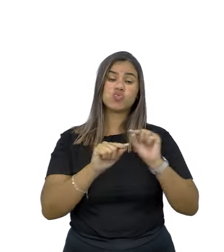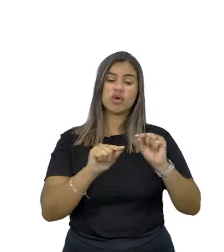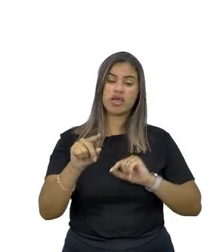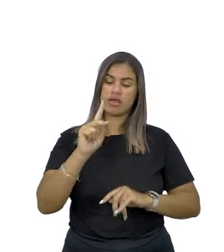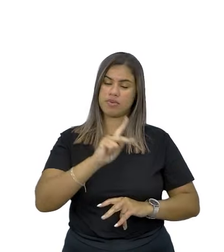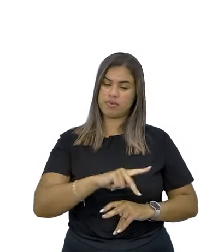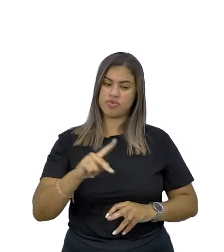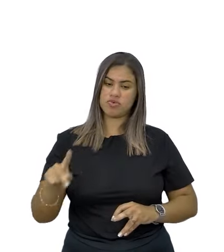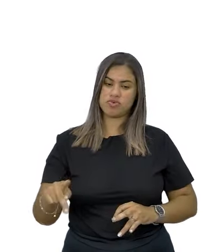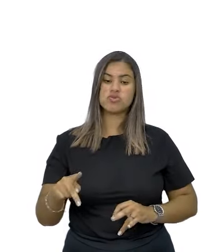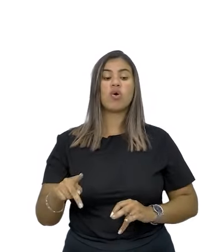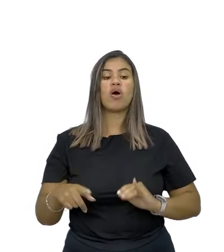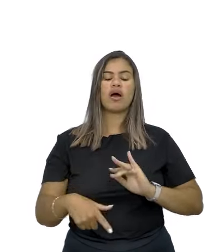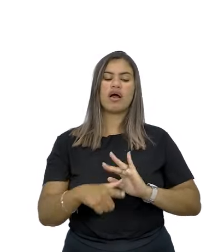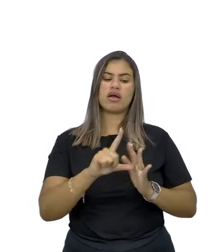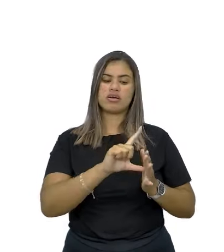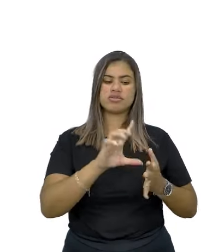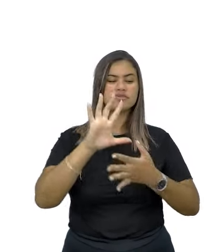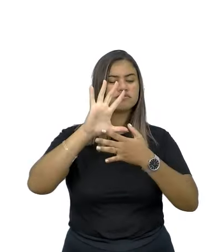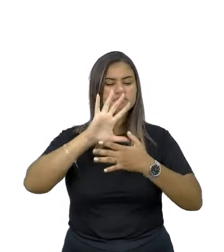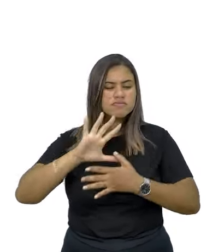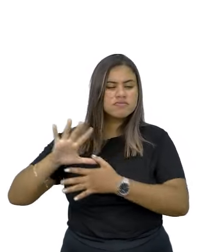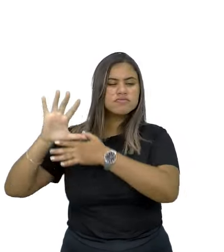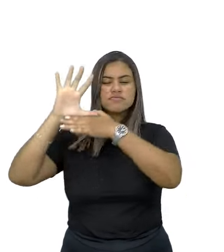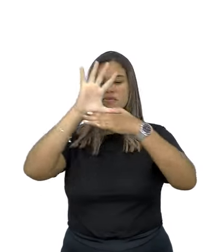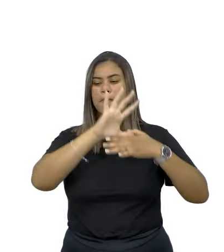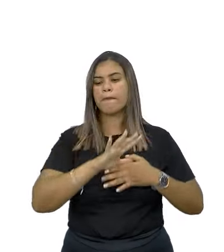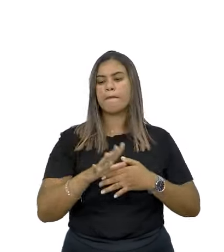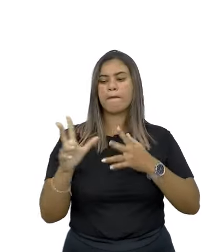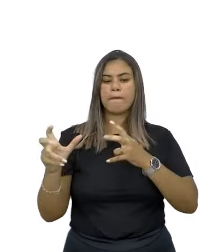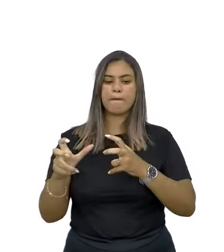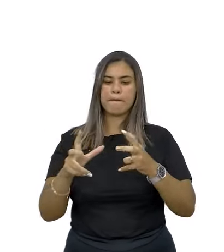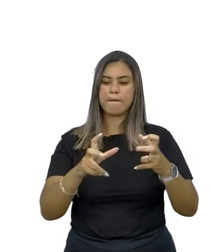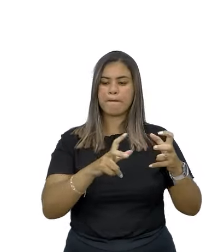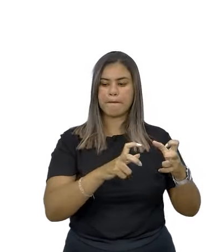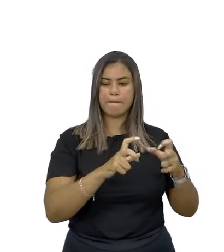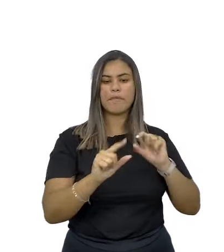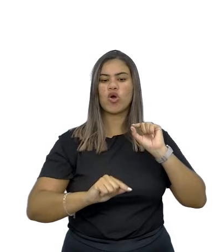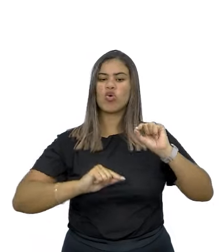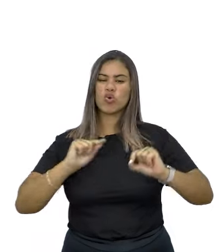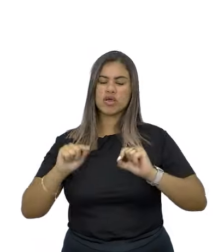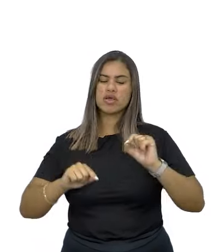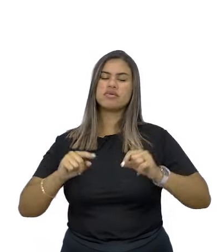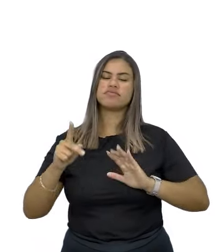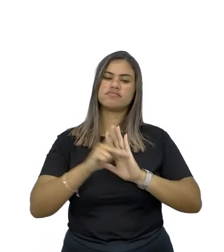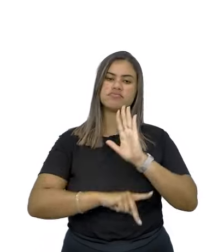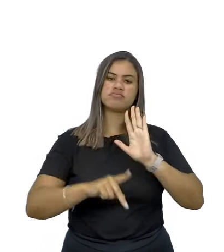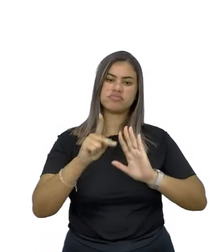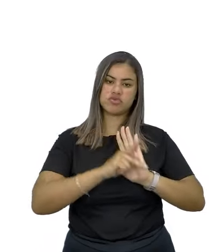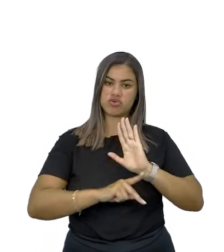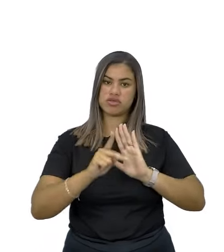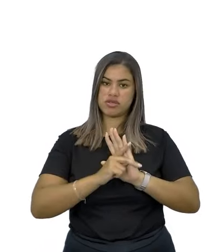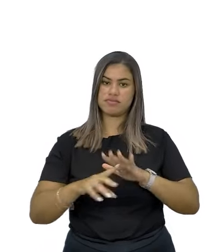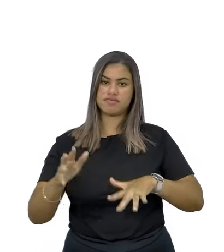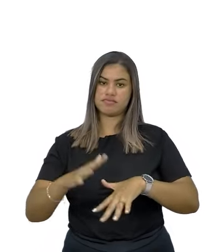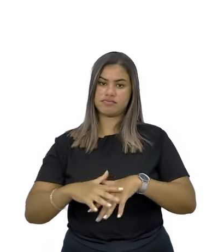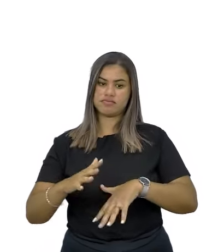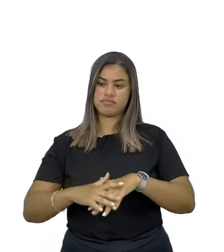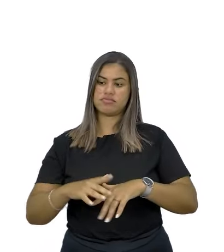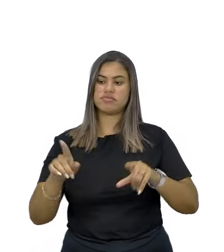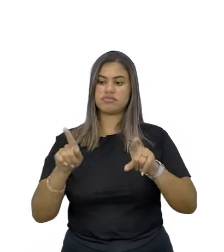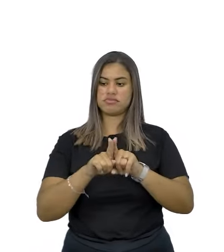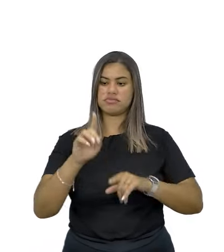faça um mapeamento dos conhecimentos relacionados aos objetos matemáticos e às